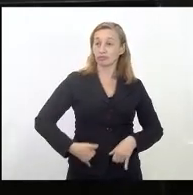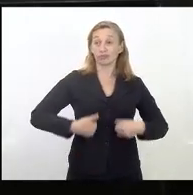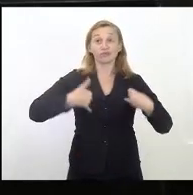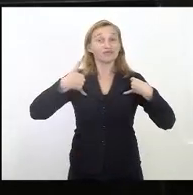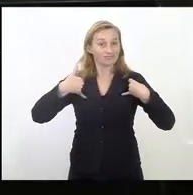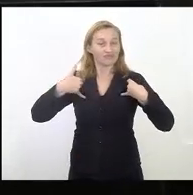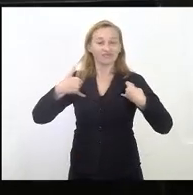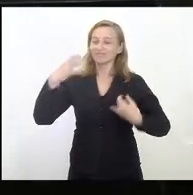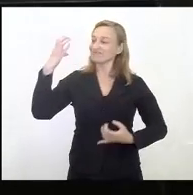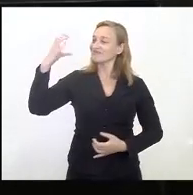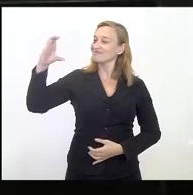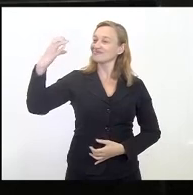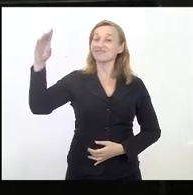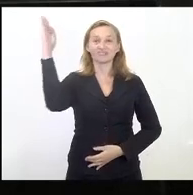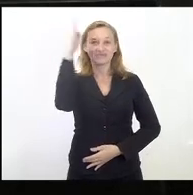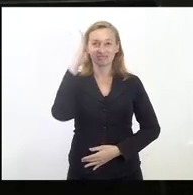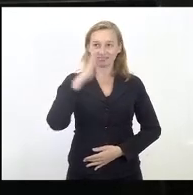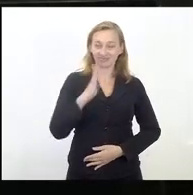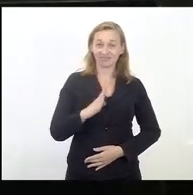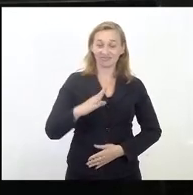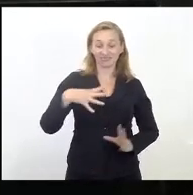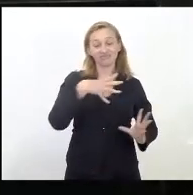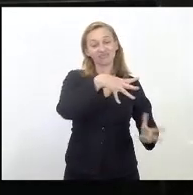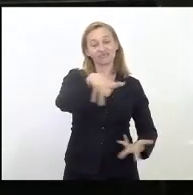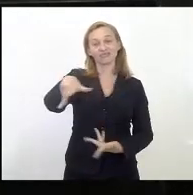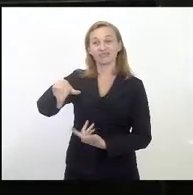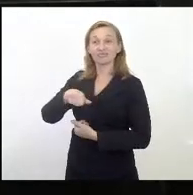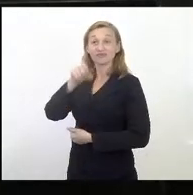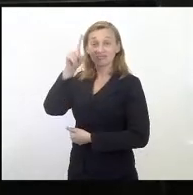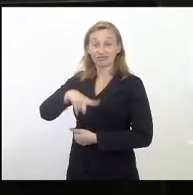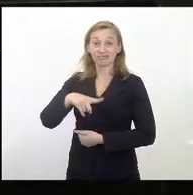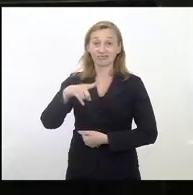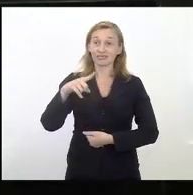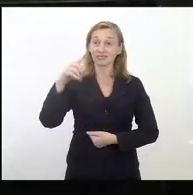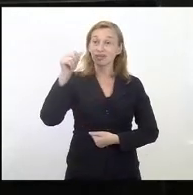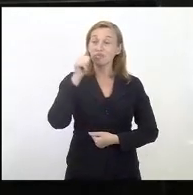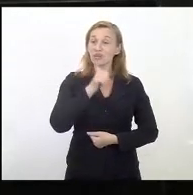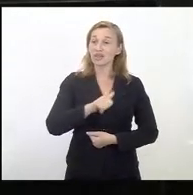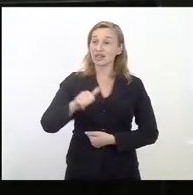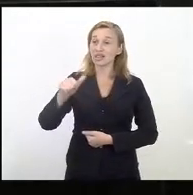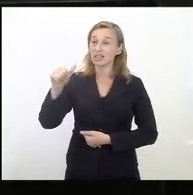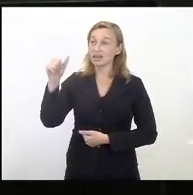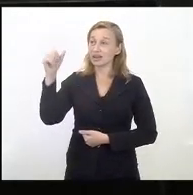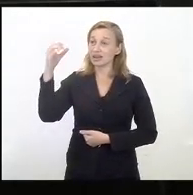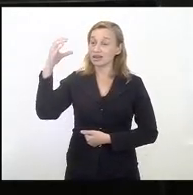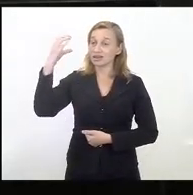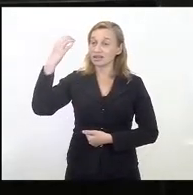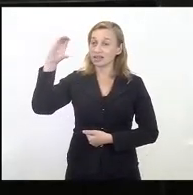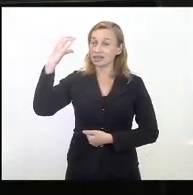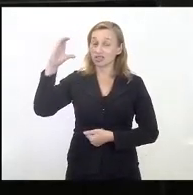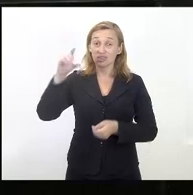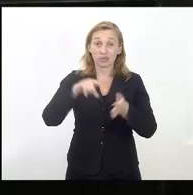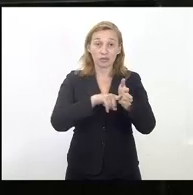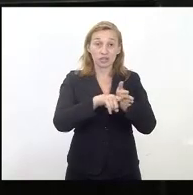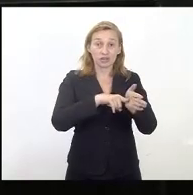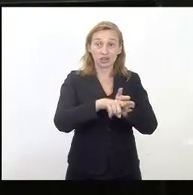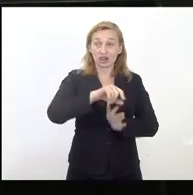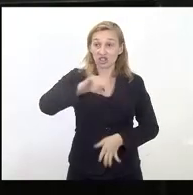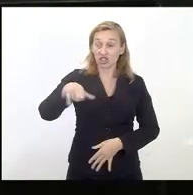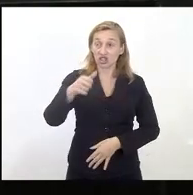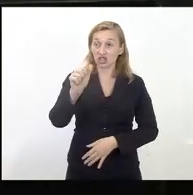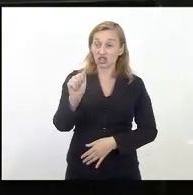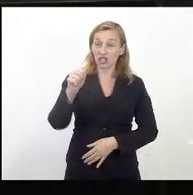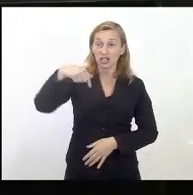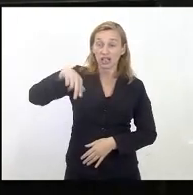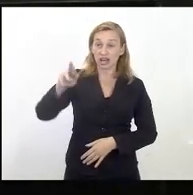da ciência brasileira e Mundial que é pesquisadora cientista Jaqueline Góis né que